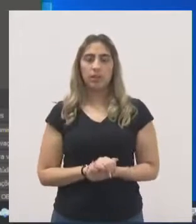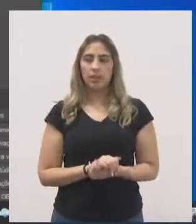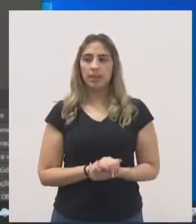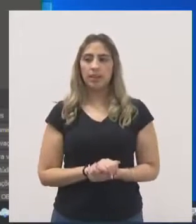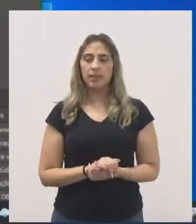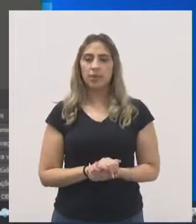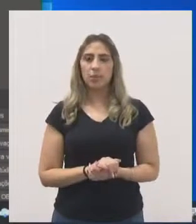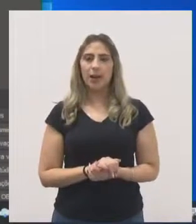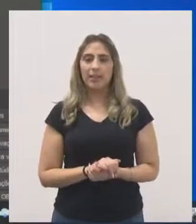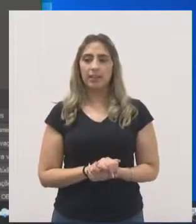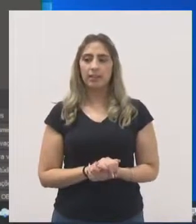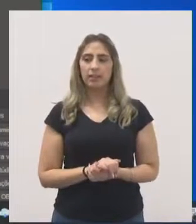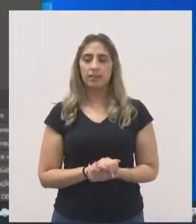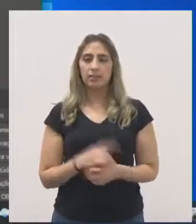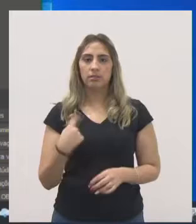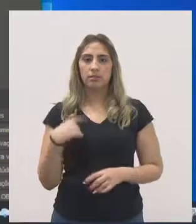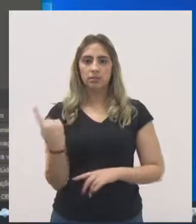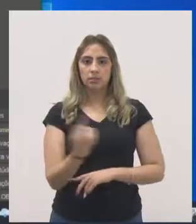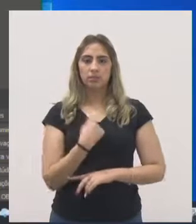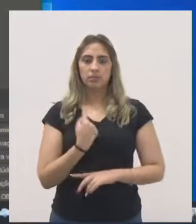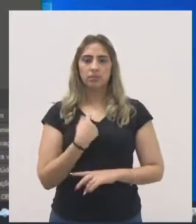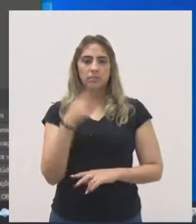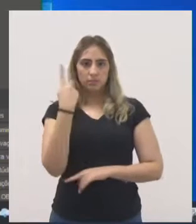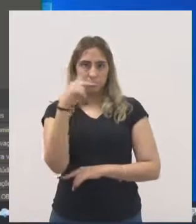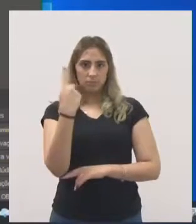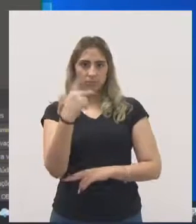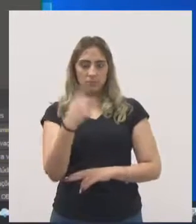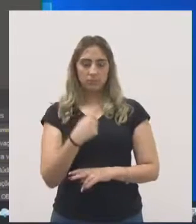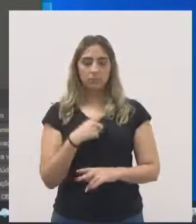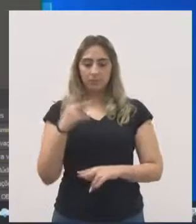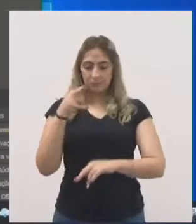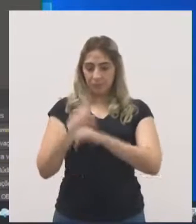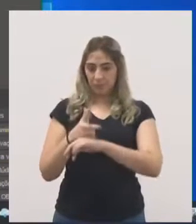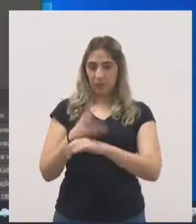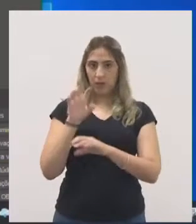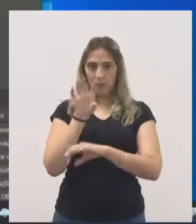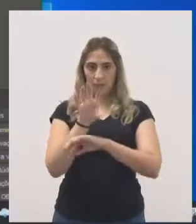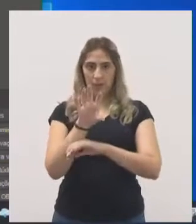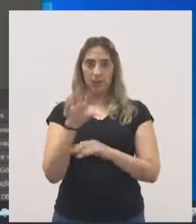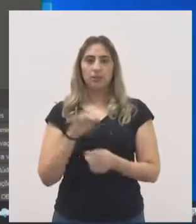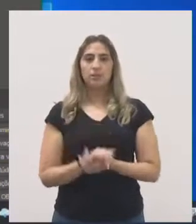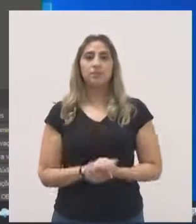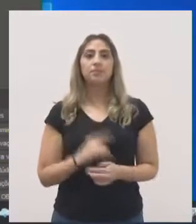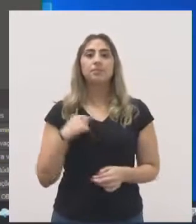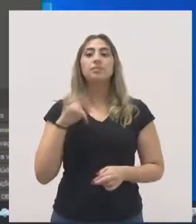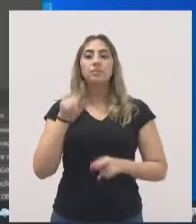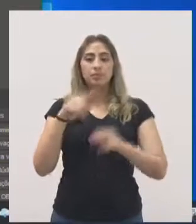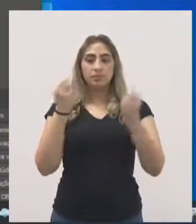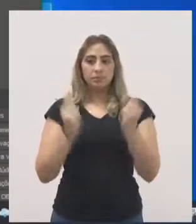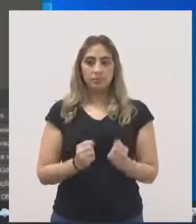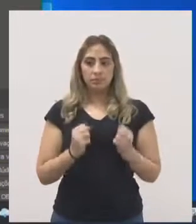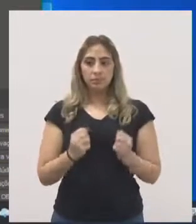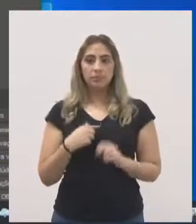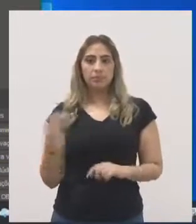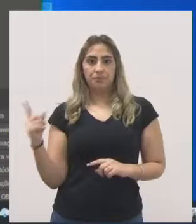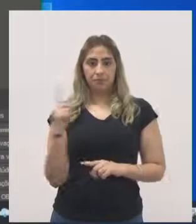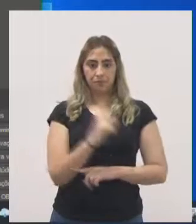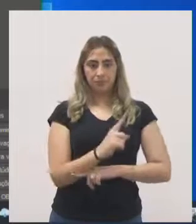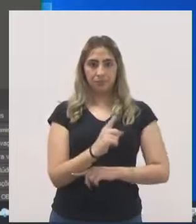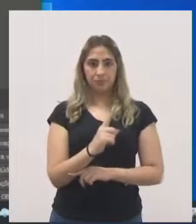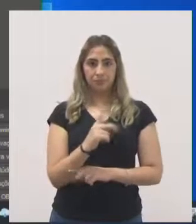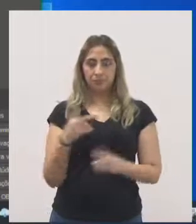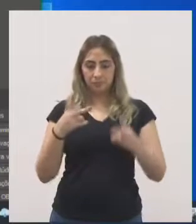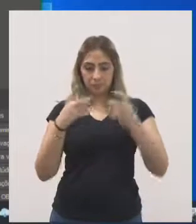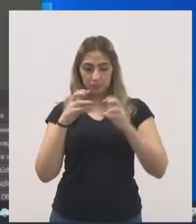de vídeo é a sua webcam, certo? E você pode vir aqui em captura